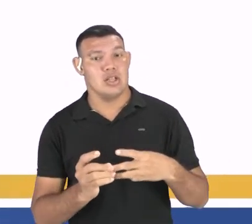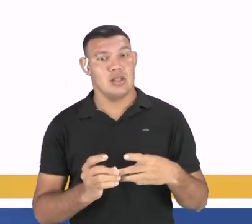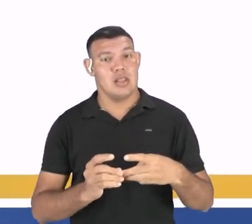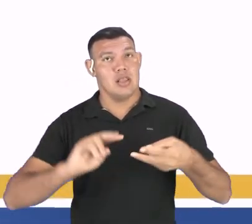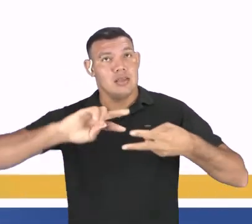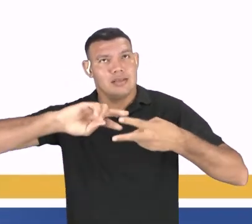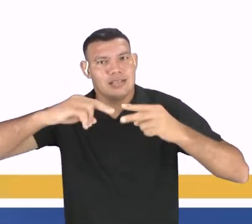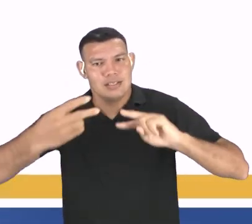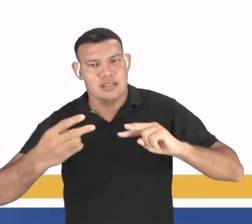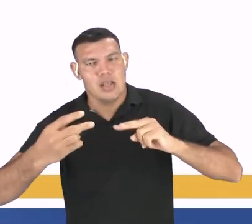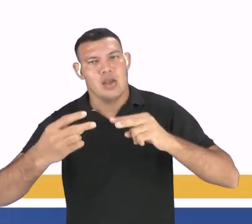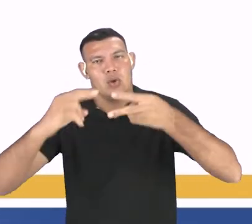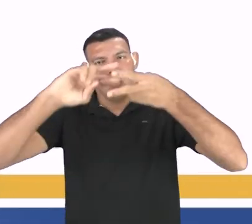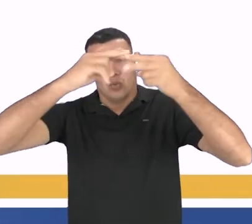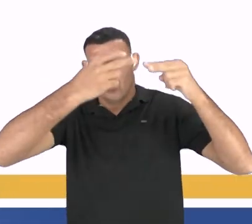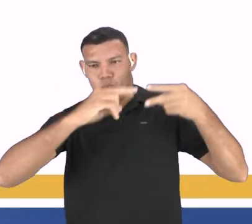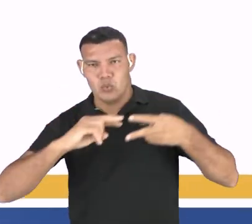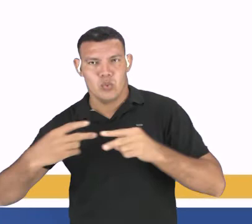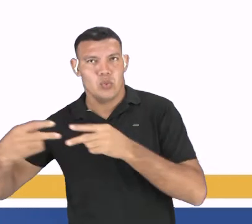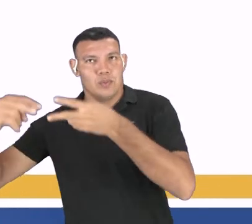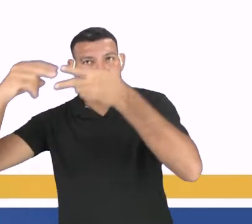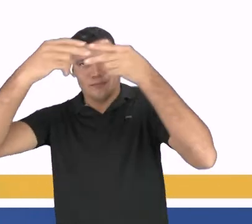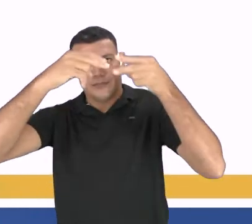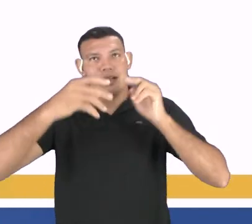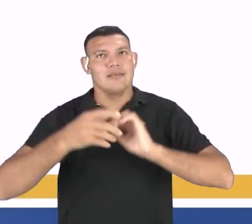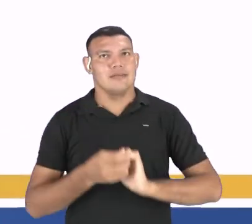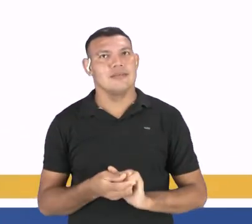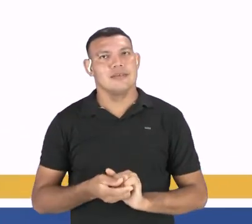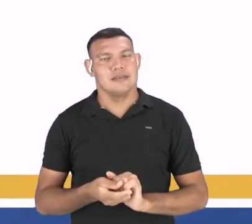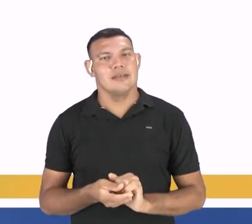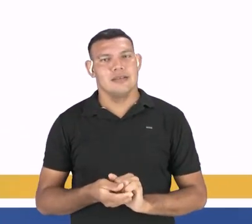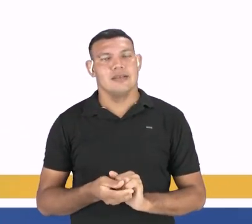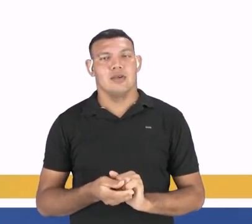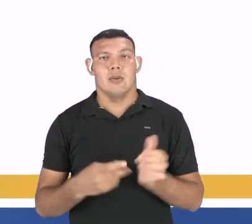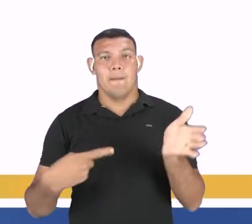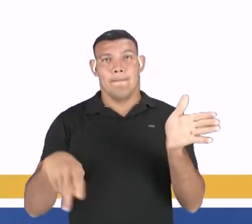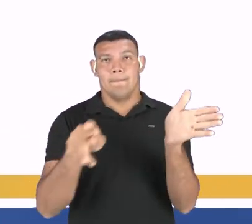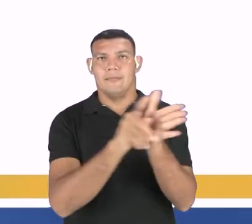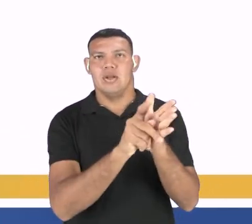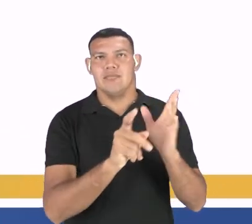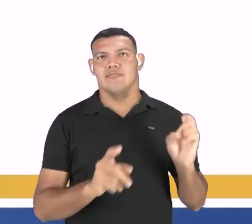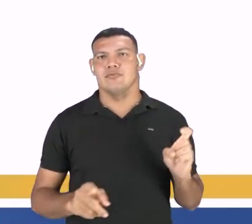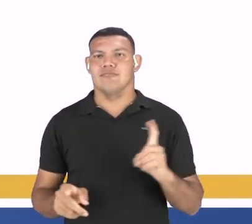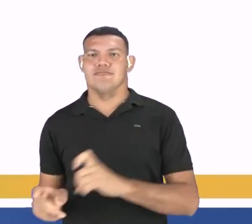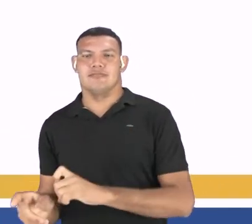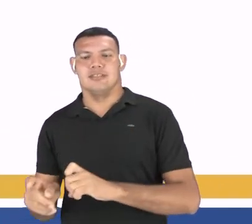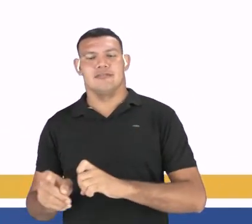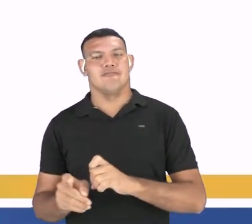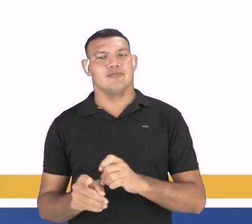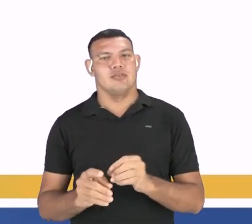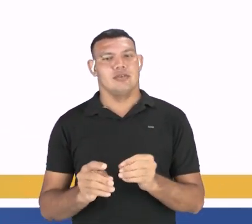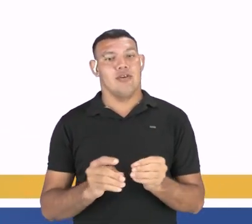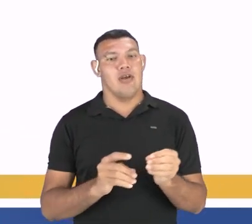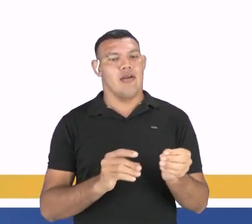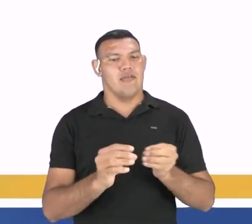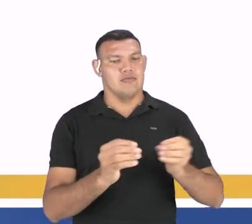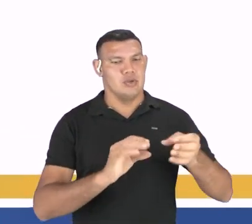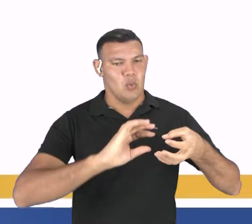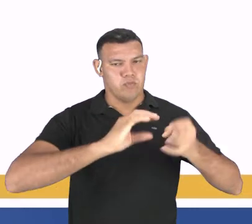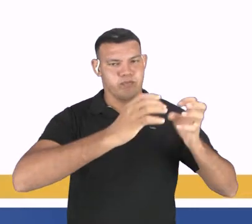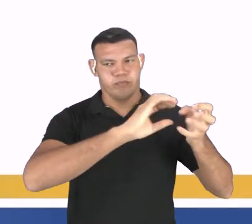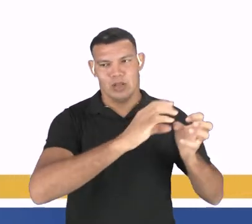podem ver nessa imagem ao lado né presentes em bactérias que se replicam separadamente do cromossomo bacteriano